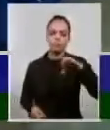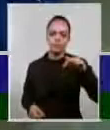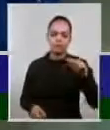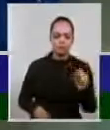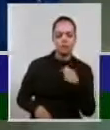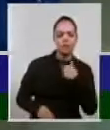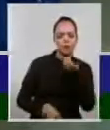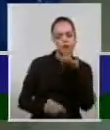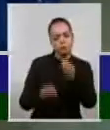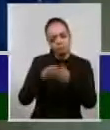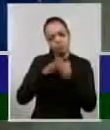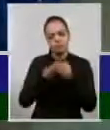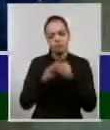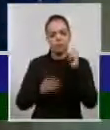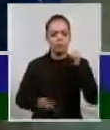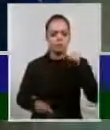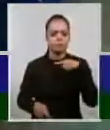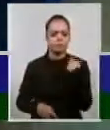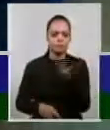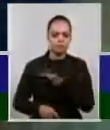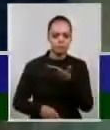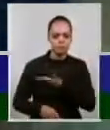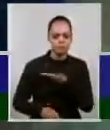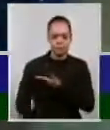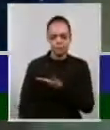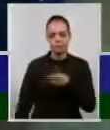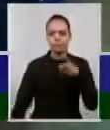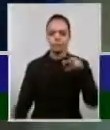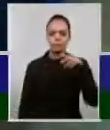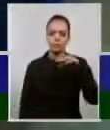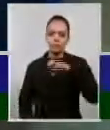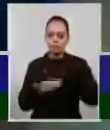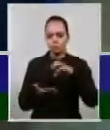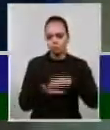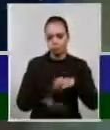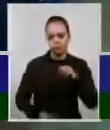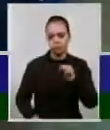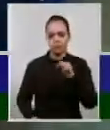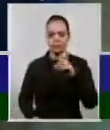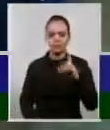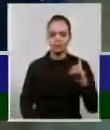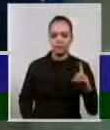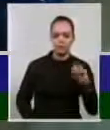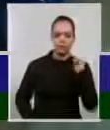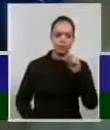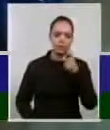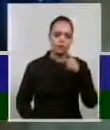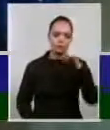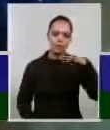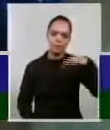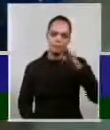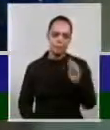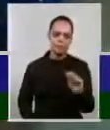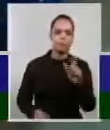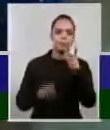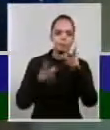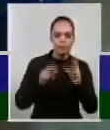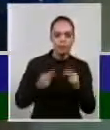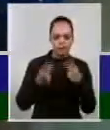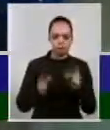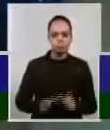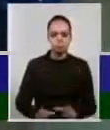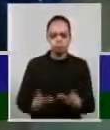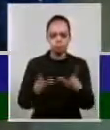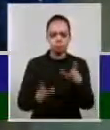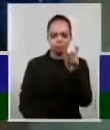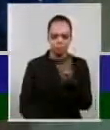essa solicitação ao nobre colega do Partido da Solidariedade. O Pimenta merece esse título de cidadão,